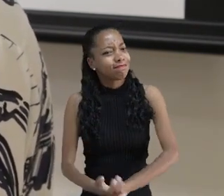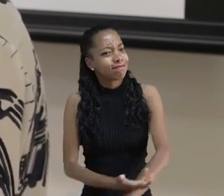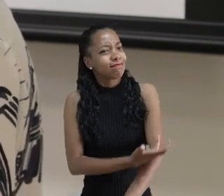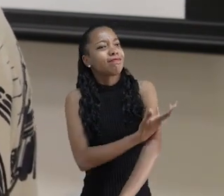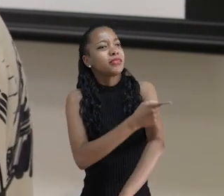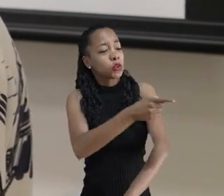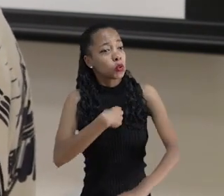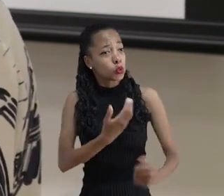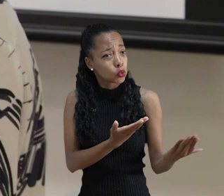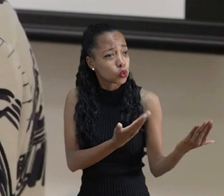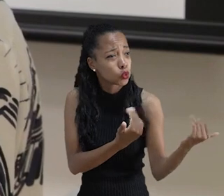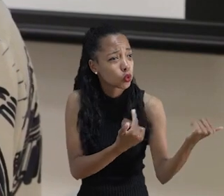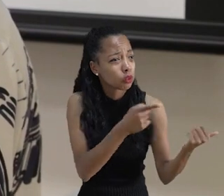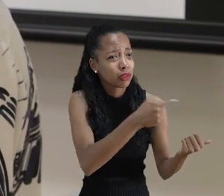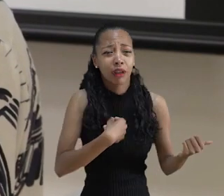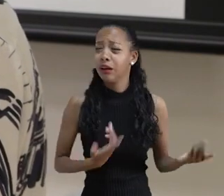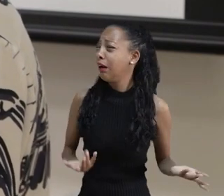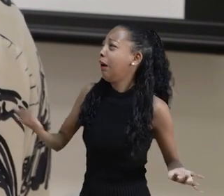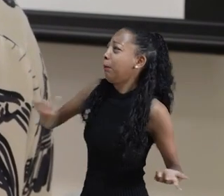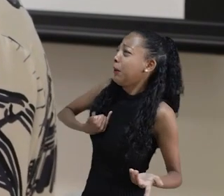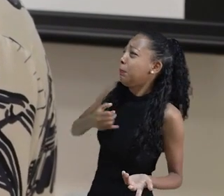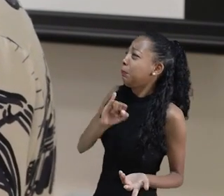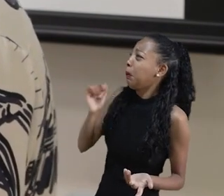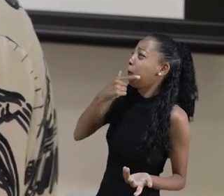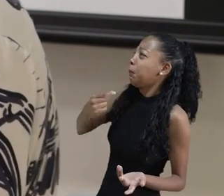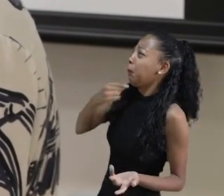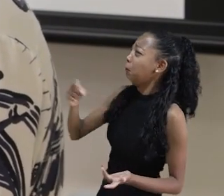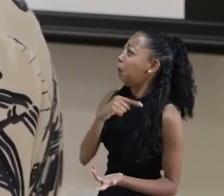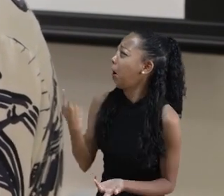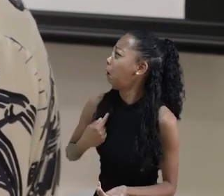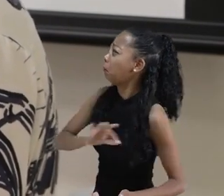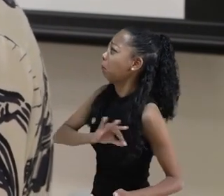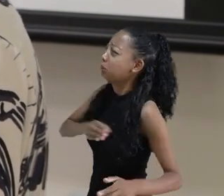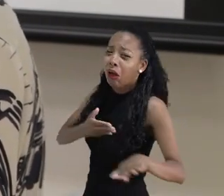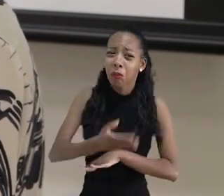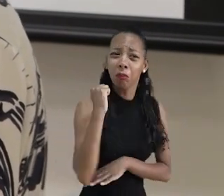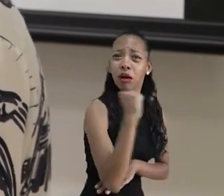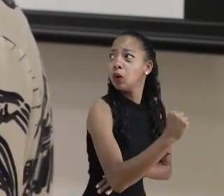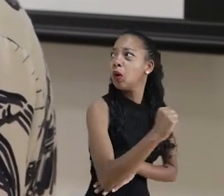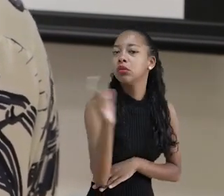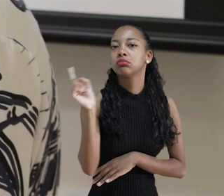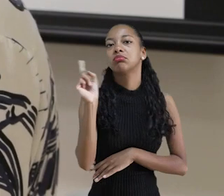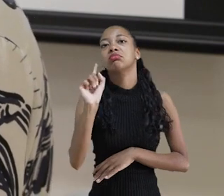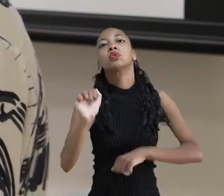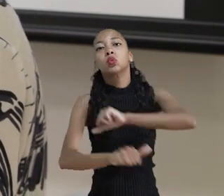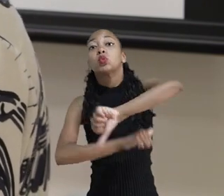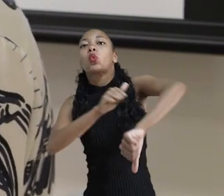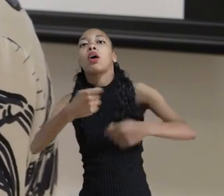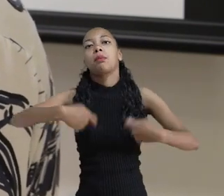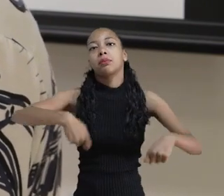invés de receber a notícia que seu irmão foi morto pela polícia fica feliz sabendo pelo tela firme no Pará que mais um